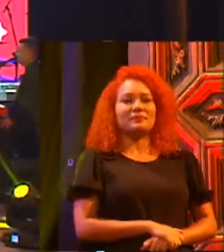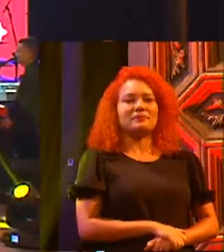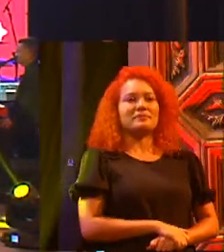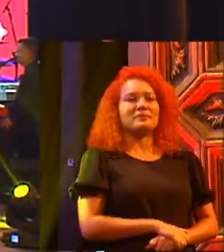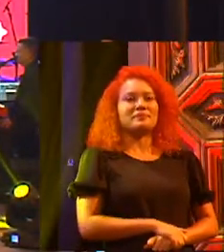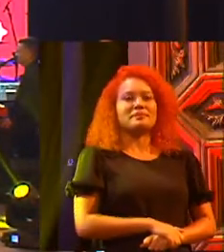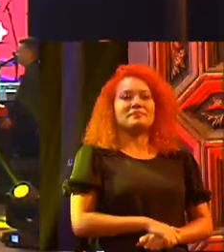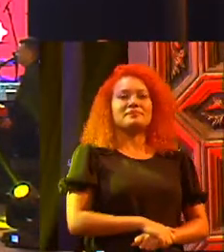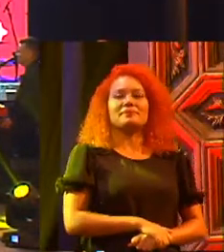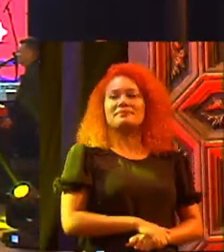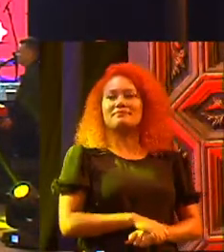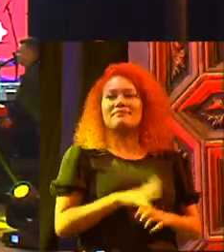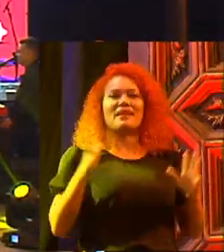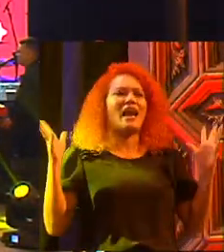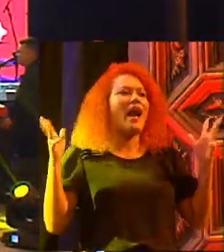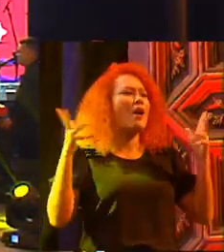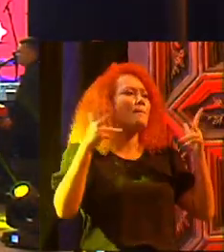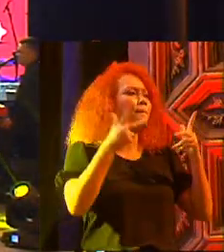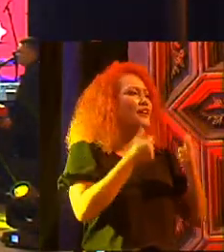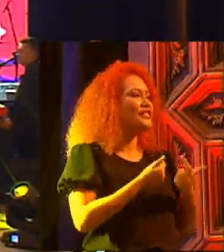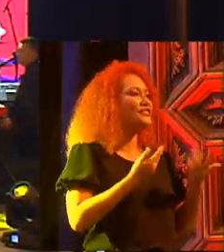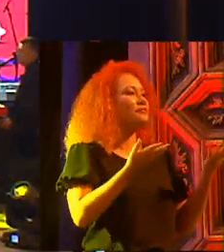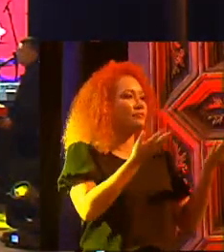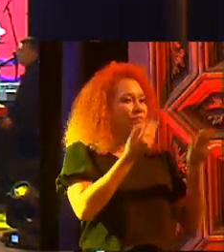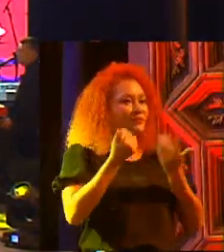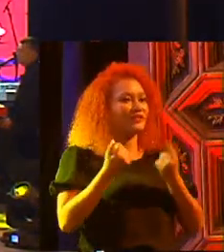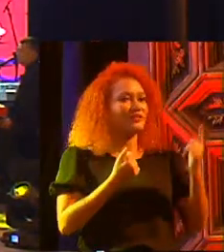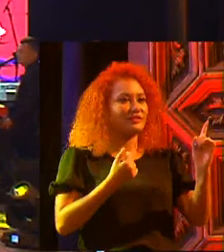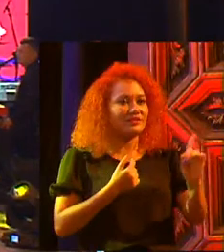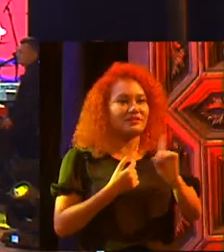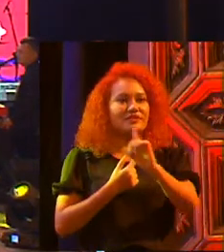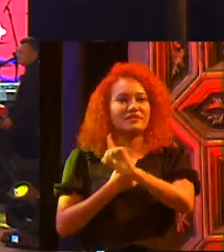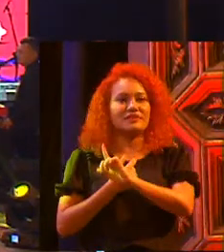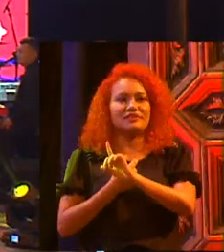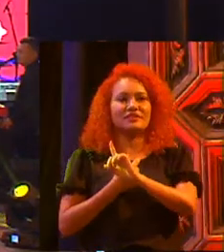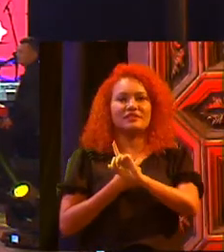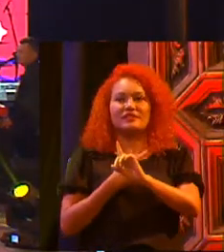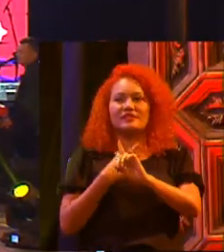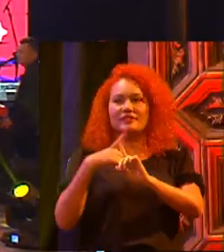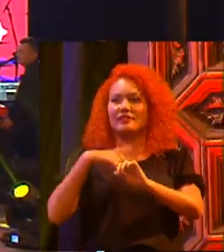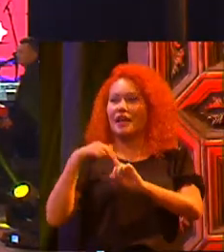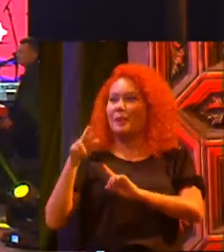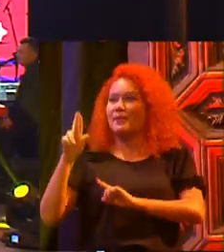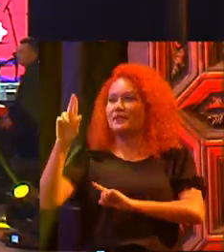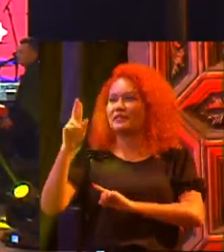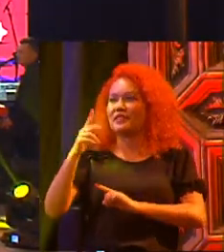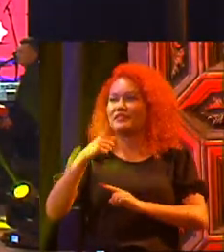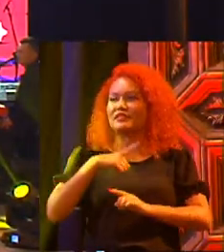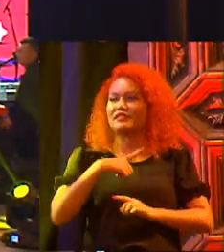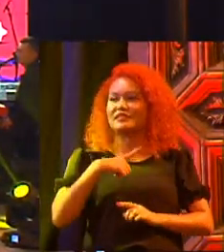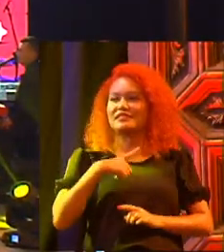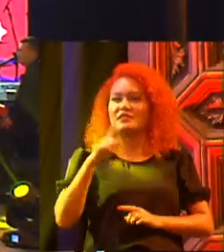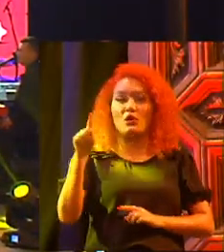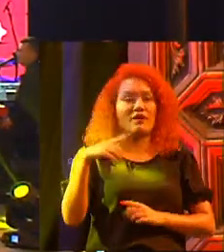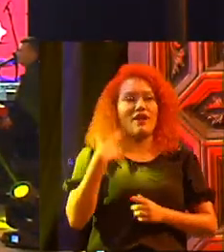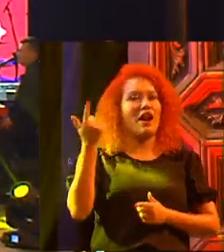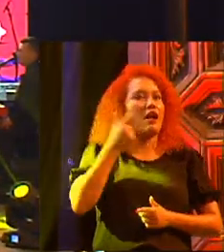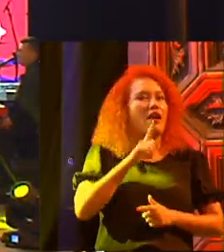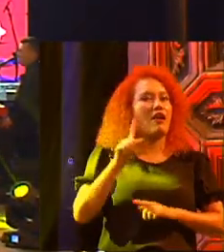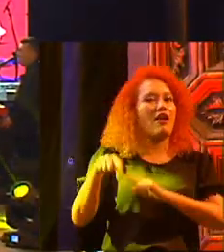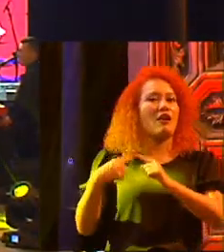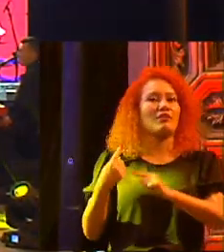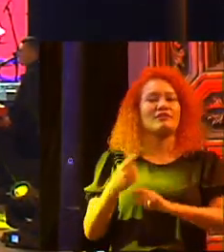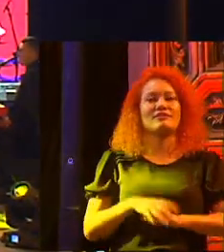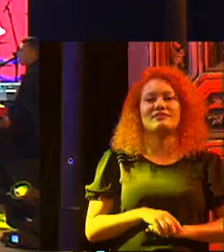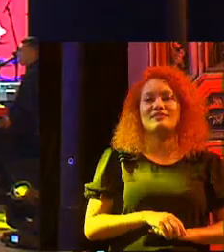Maravilha, maravilha. Convido então Rebeca. Rebeca tá aí, se não tiver representante, senão o Arthur leva para casa. Bom,